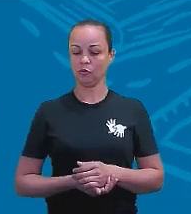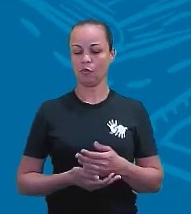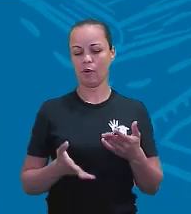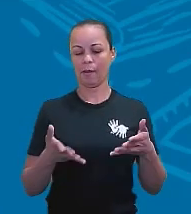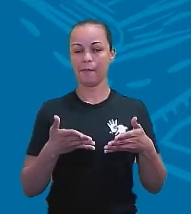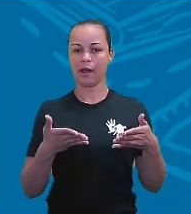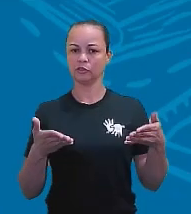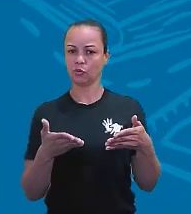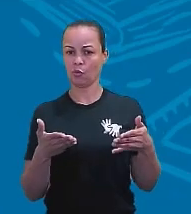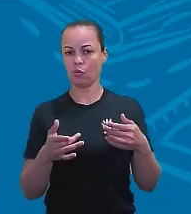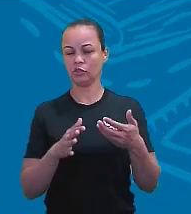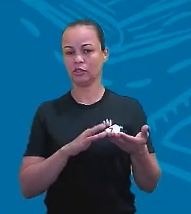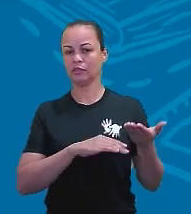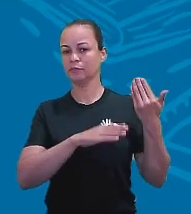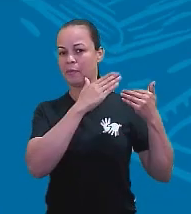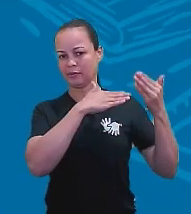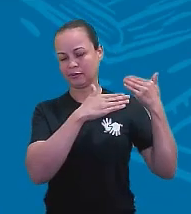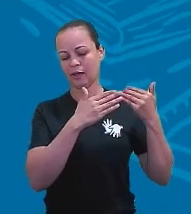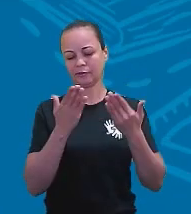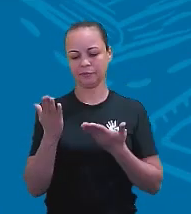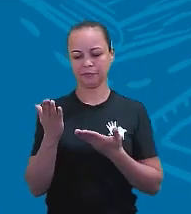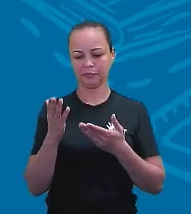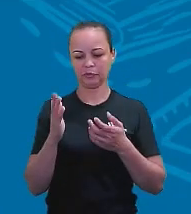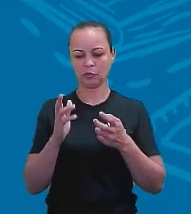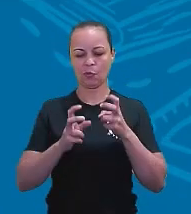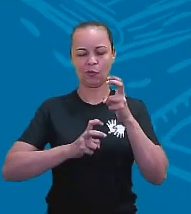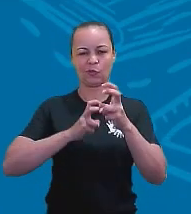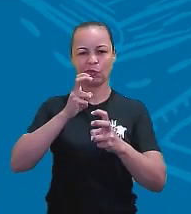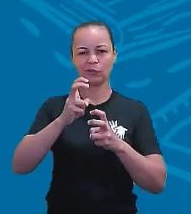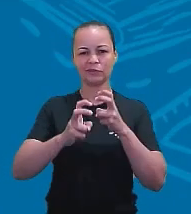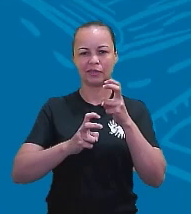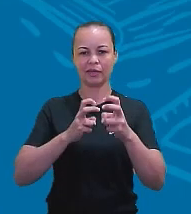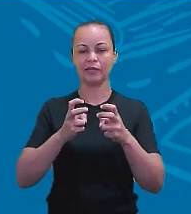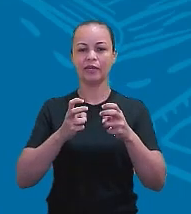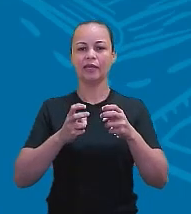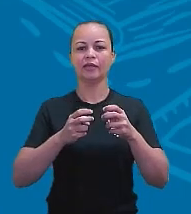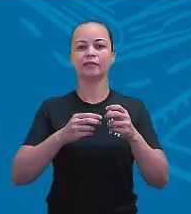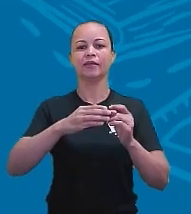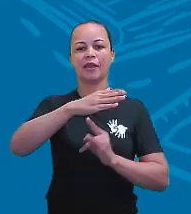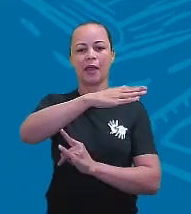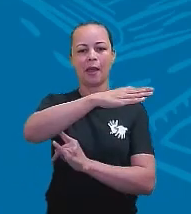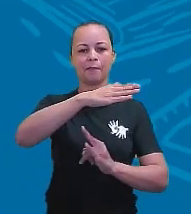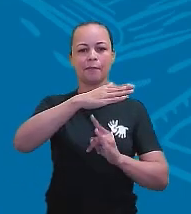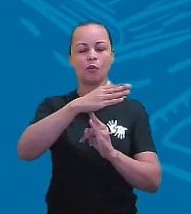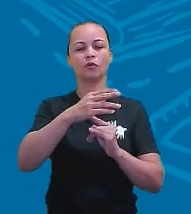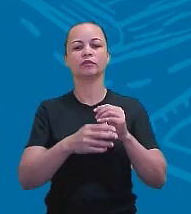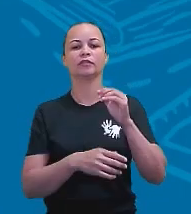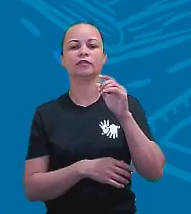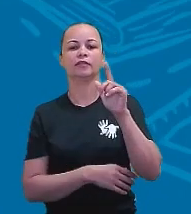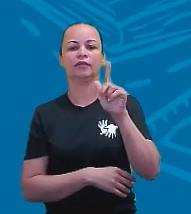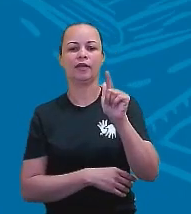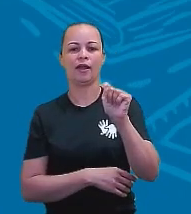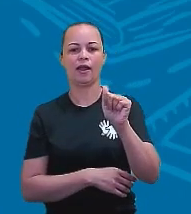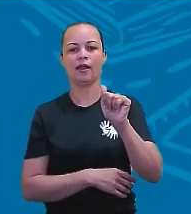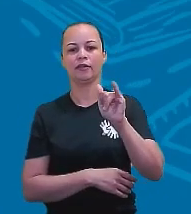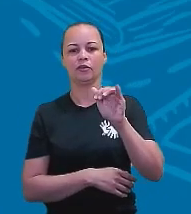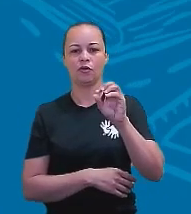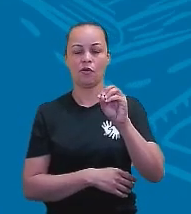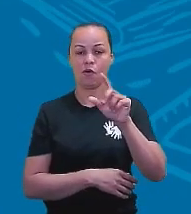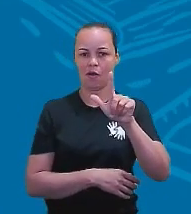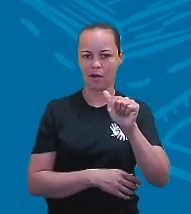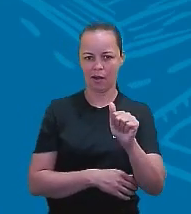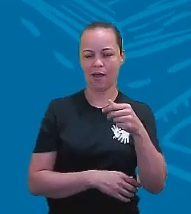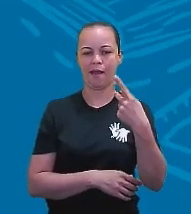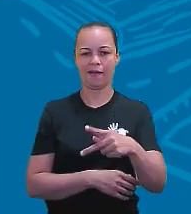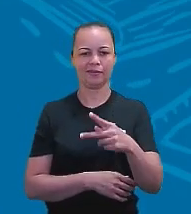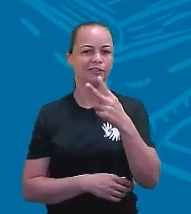e a outra que é exatamente o trem passando por ela, que é a nossa Ponte de Gaiola, a famosa Ponte de Gaiola aqui de Vitória